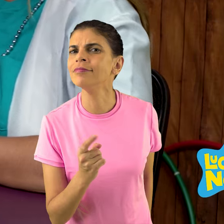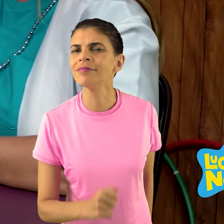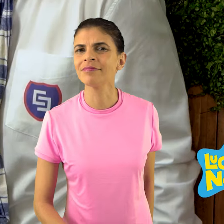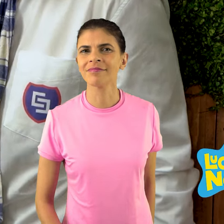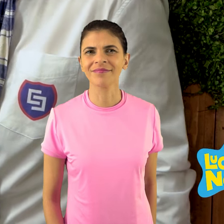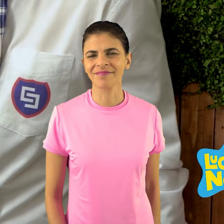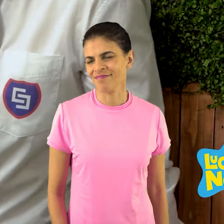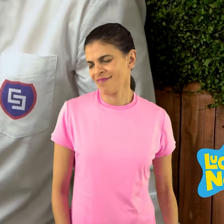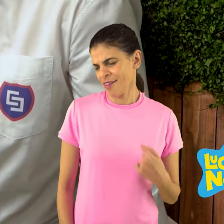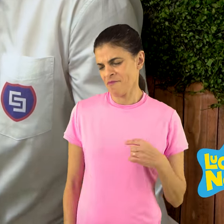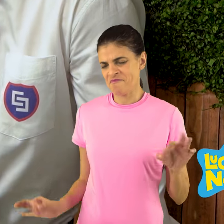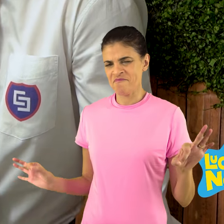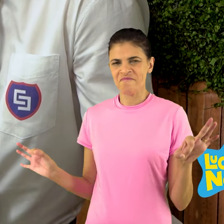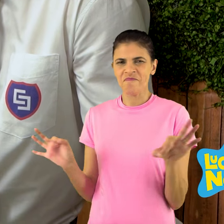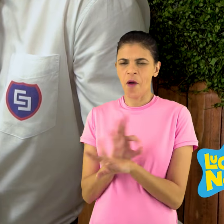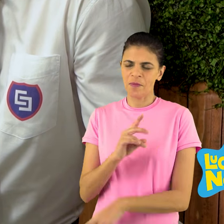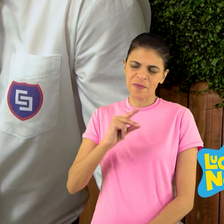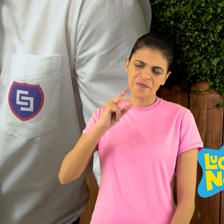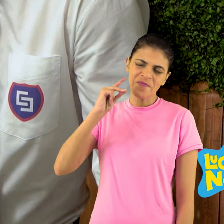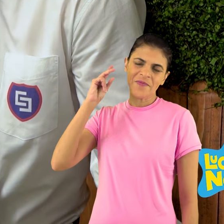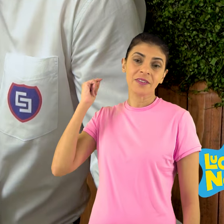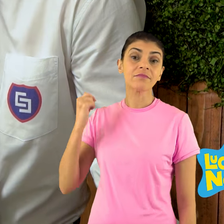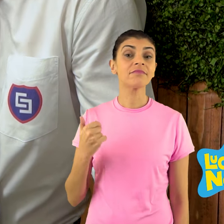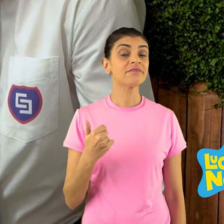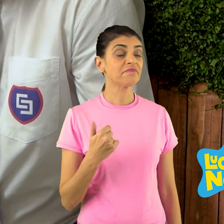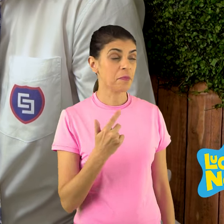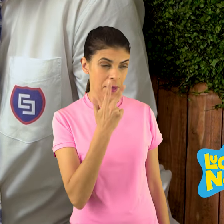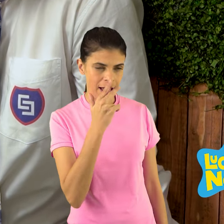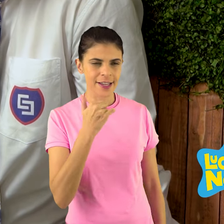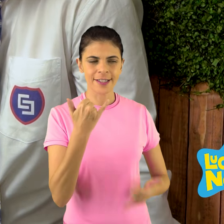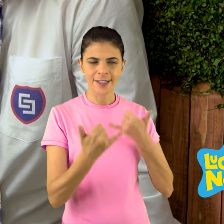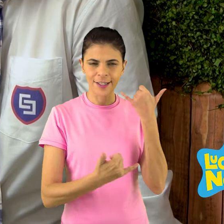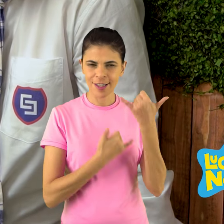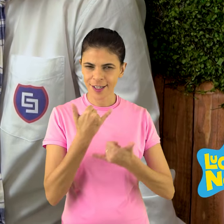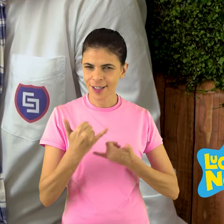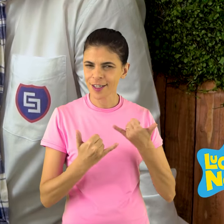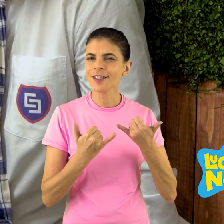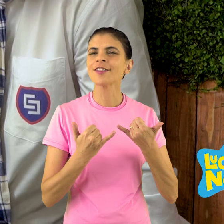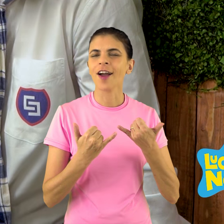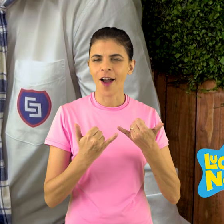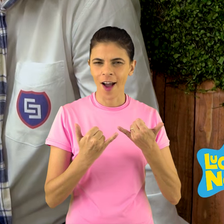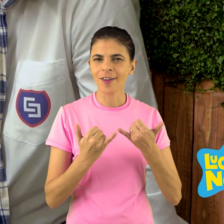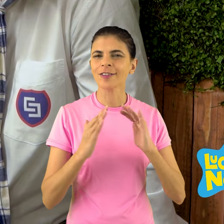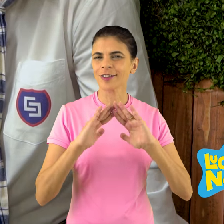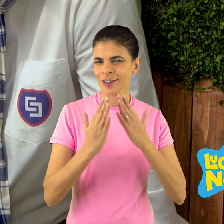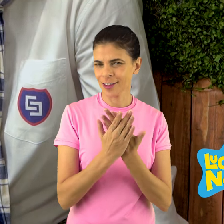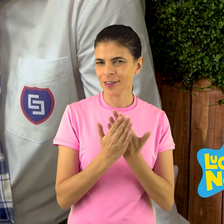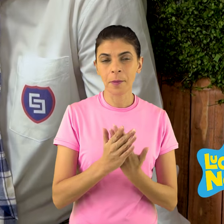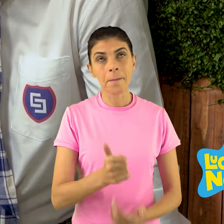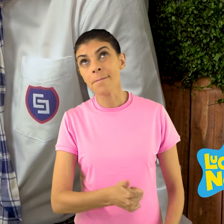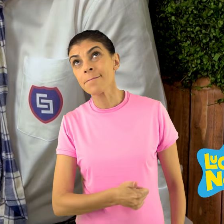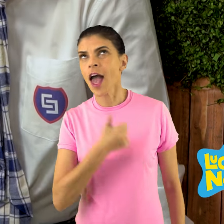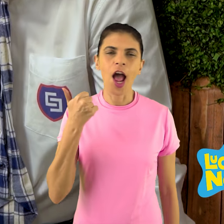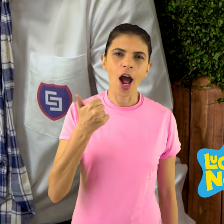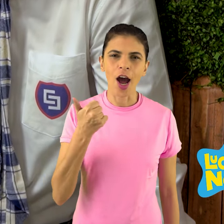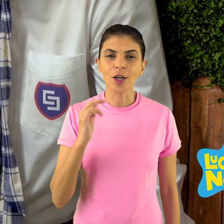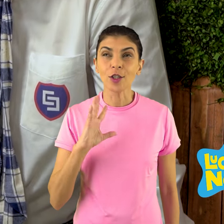preparados? Eu já nasci preparada. Eu acho que esses jogos escolares vão ser os melhores de